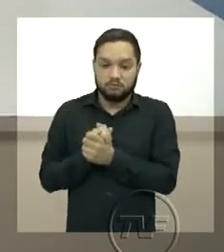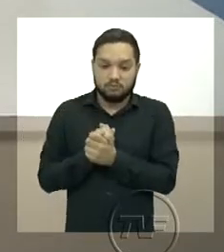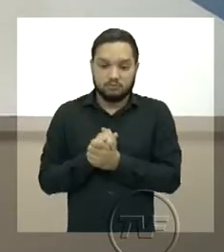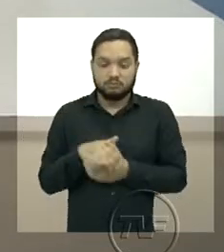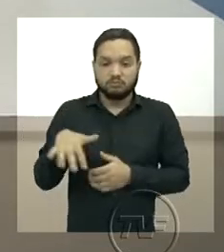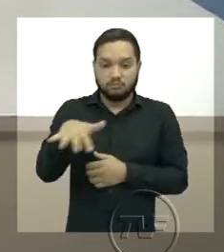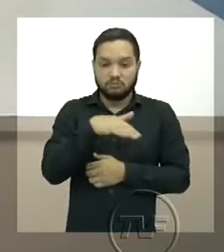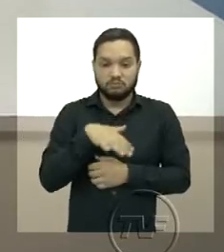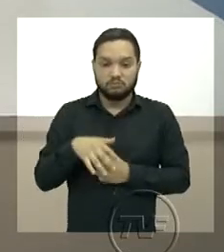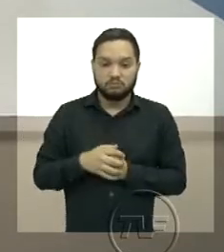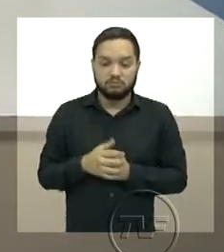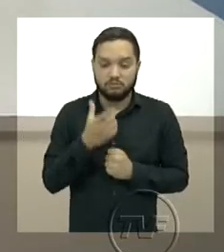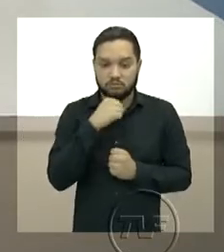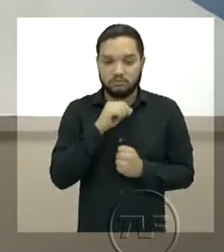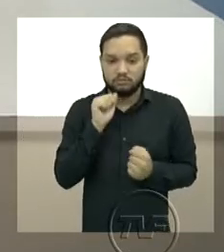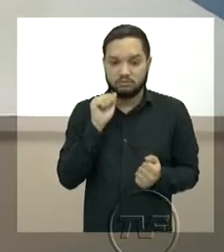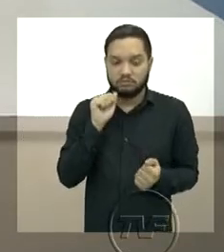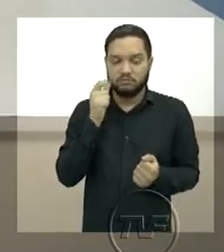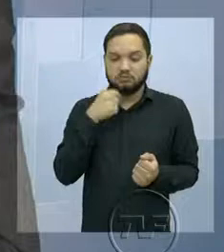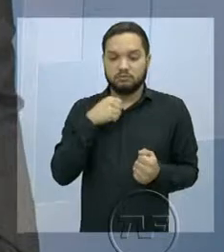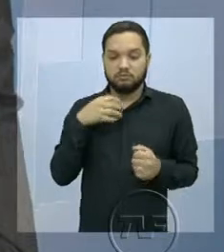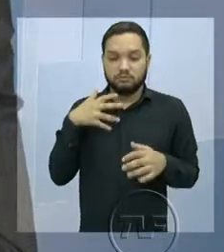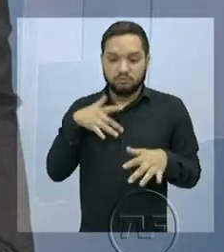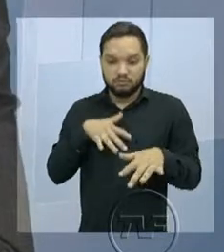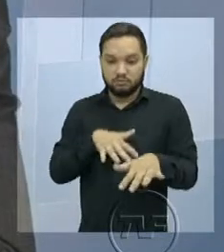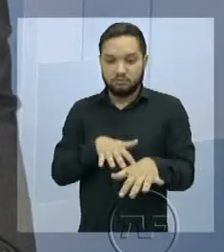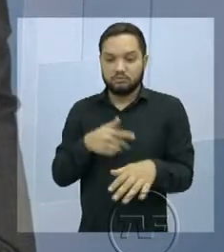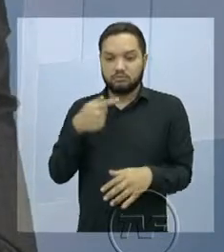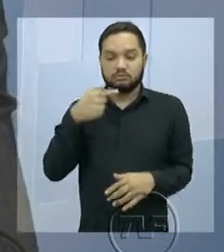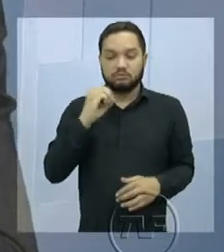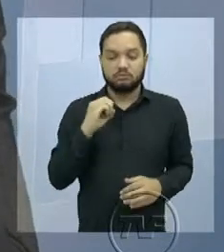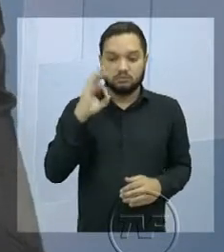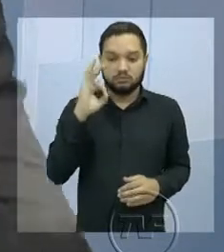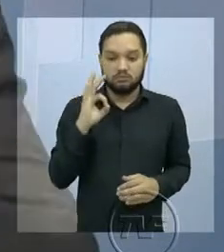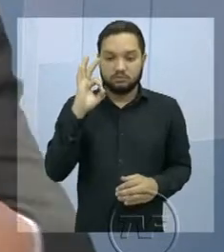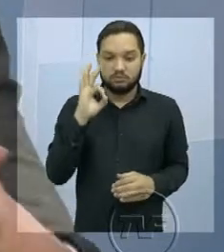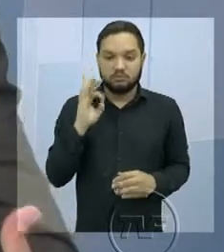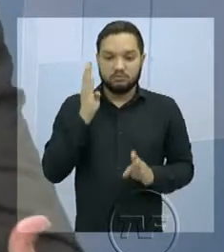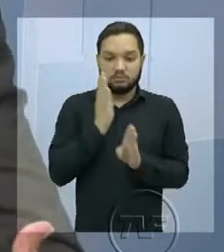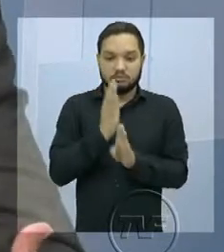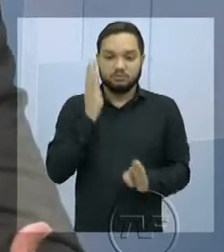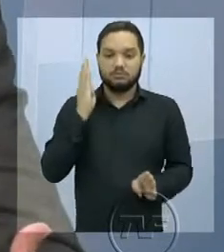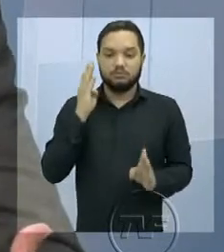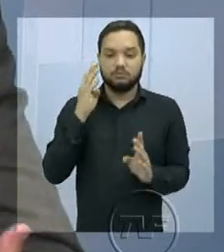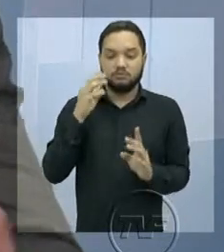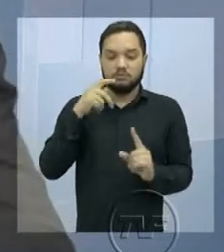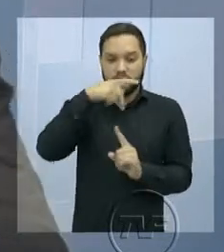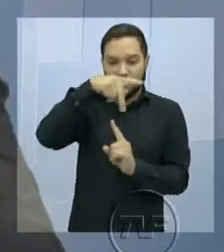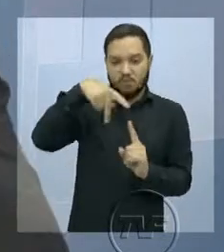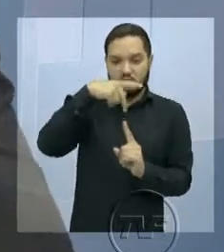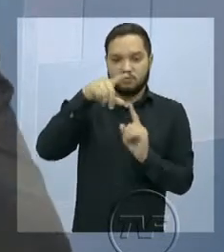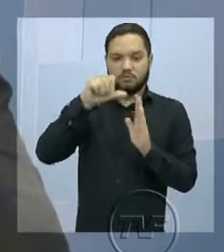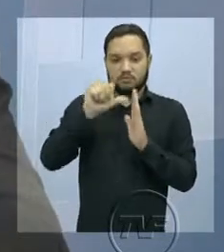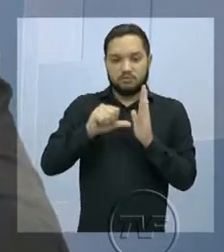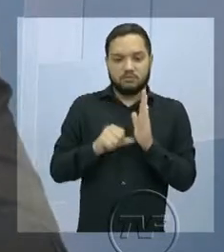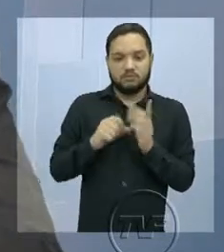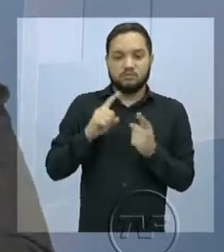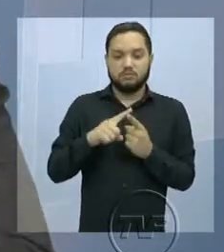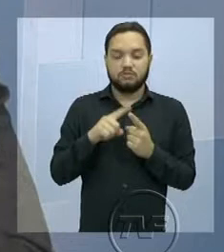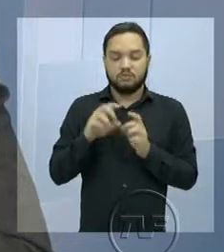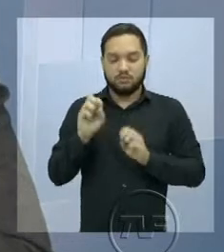paulistano que estavam presentes lá naquela manifestação. 70% foi por causa das reformas. Então, onde que eu quero